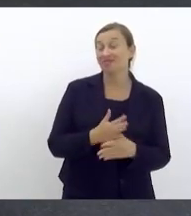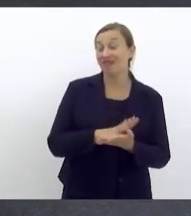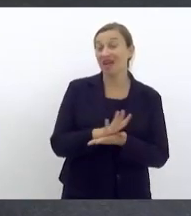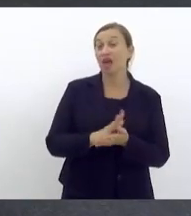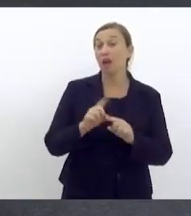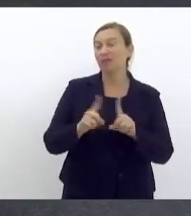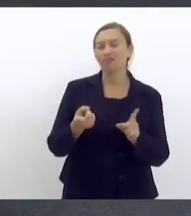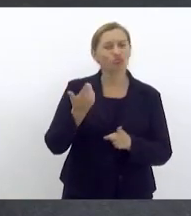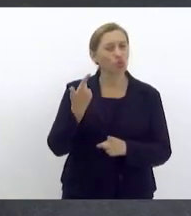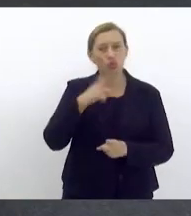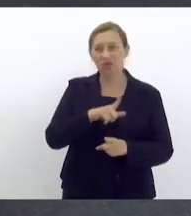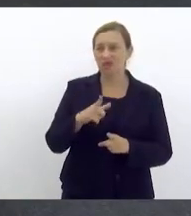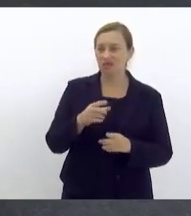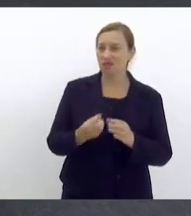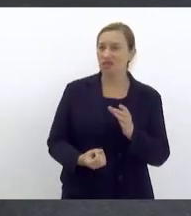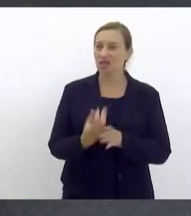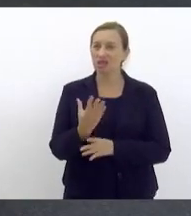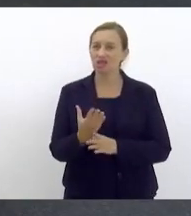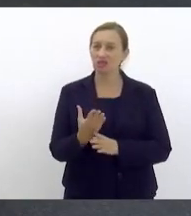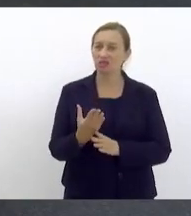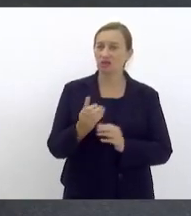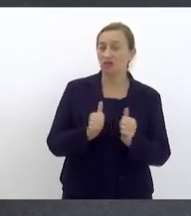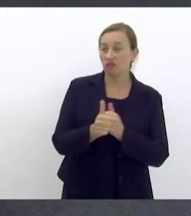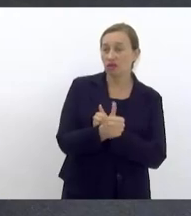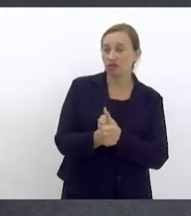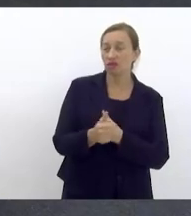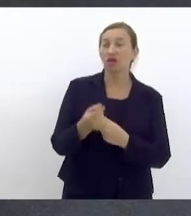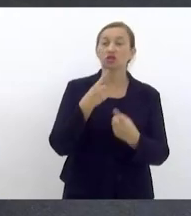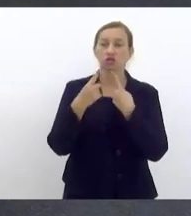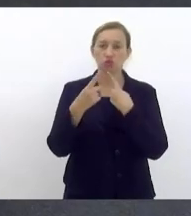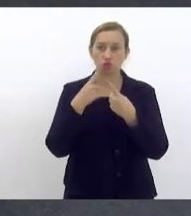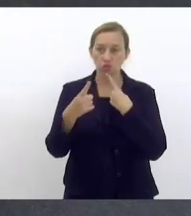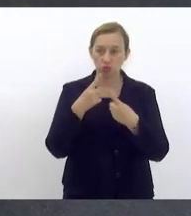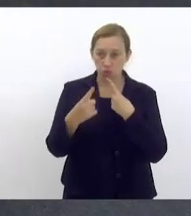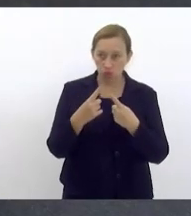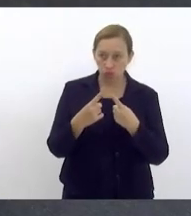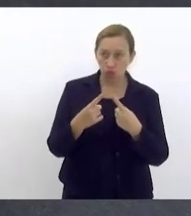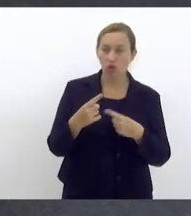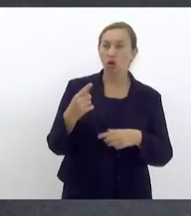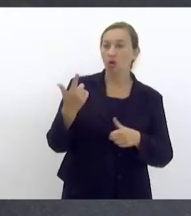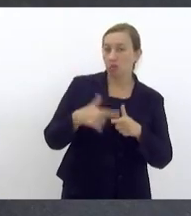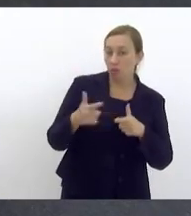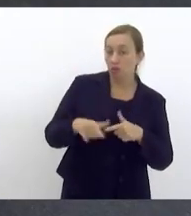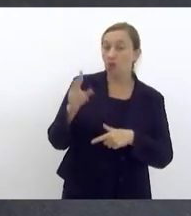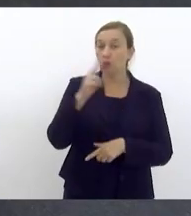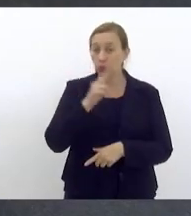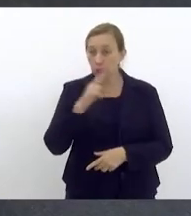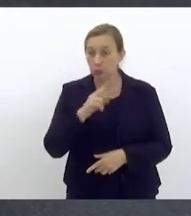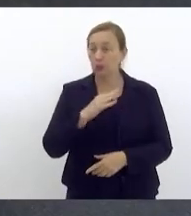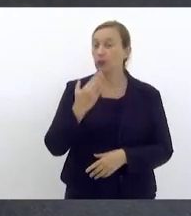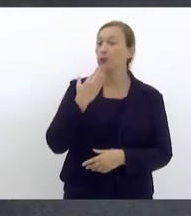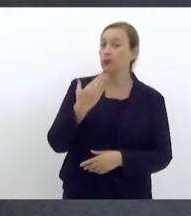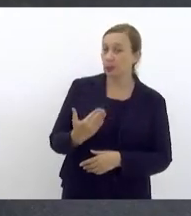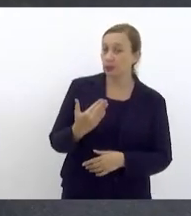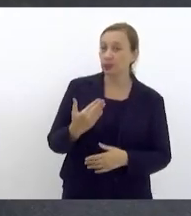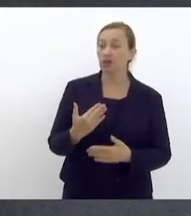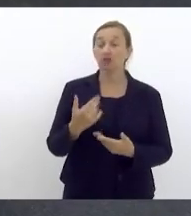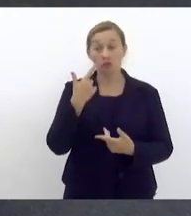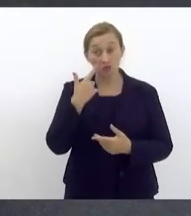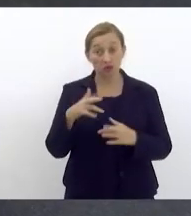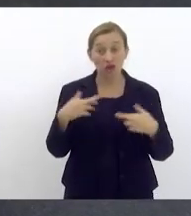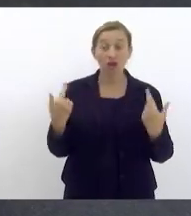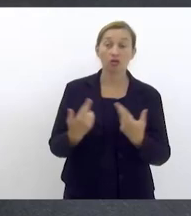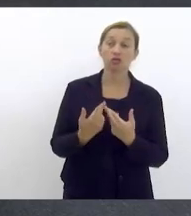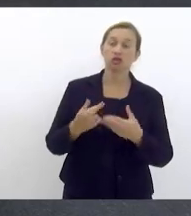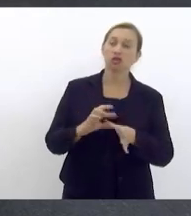conseguia publicação da frente justamente conta desse debate então o debate político para o problema urgente Então faço essa solicitação vamos reunir